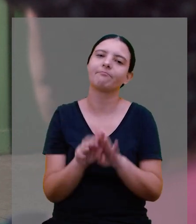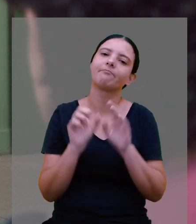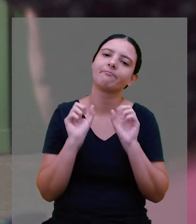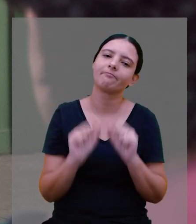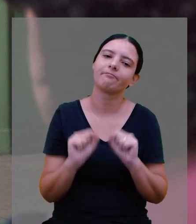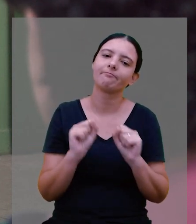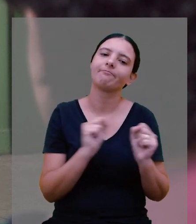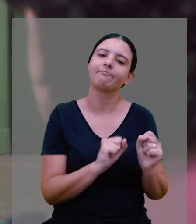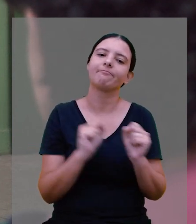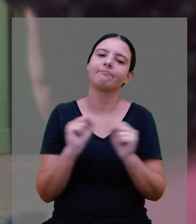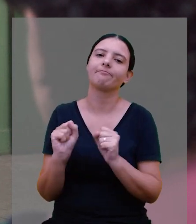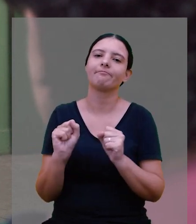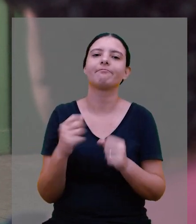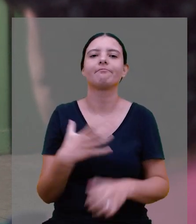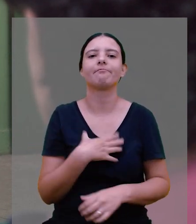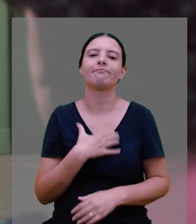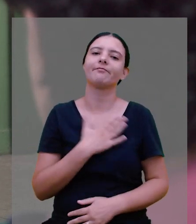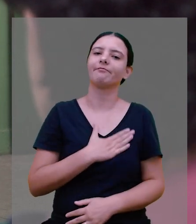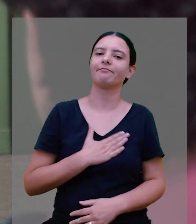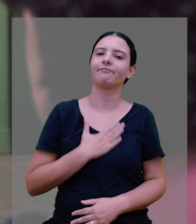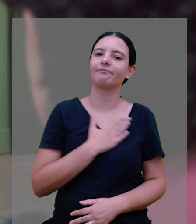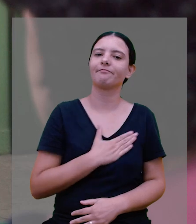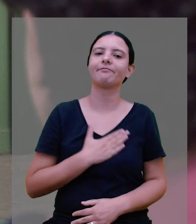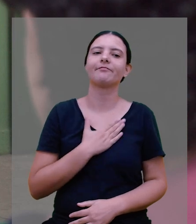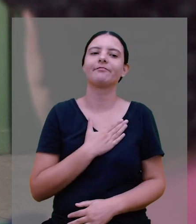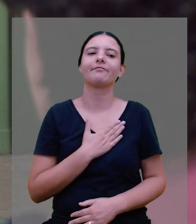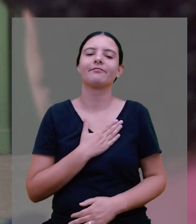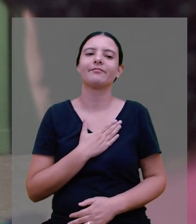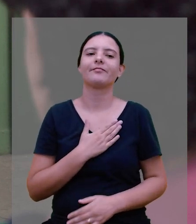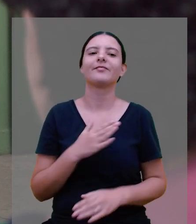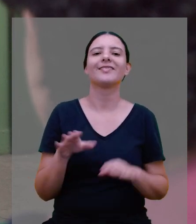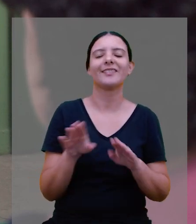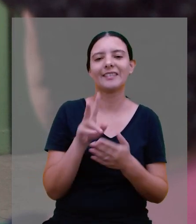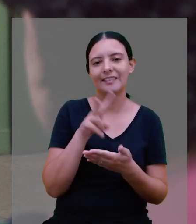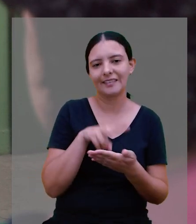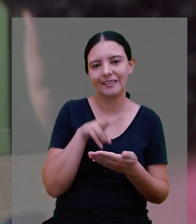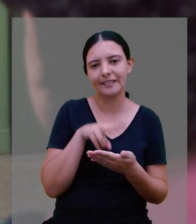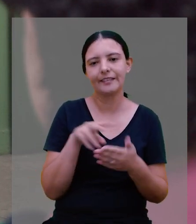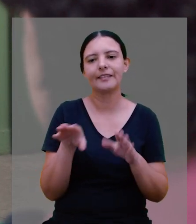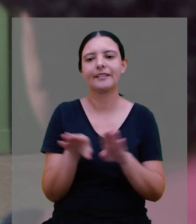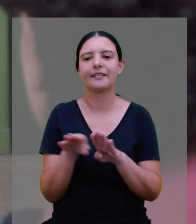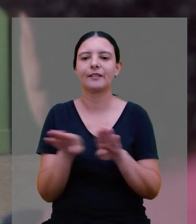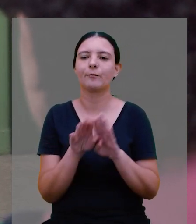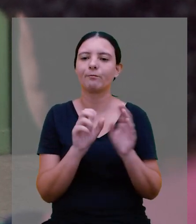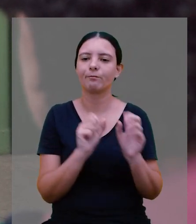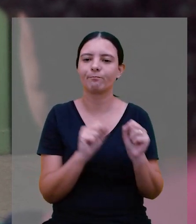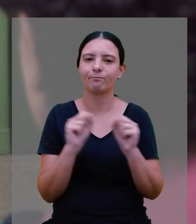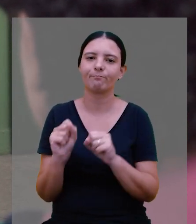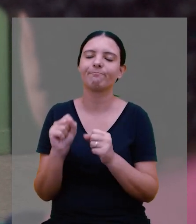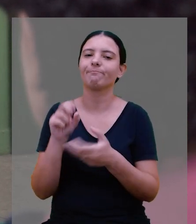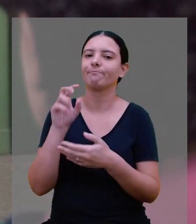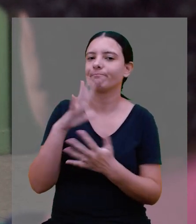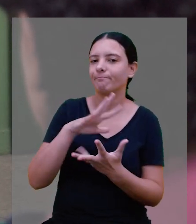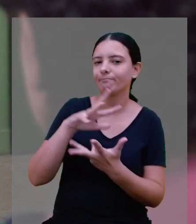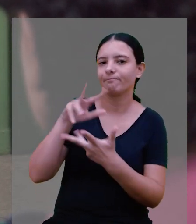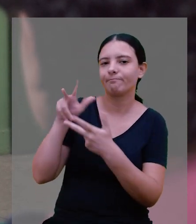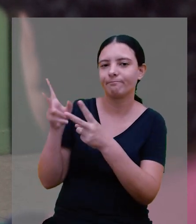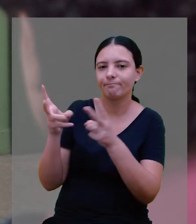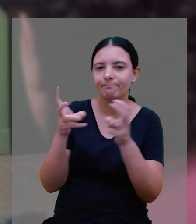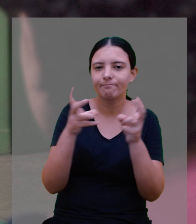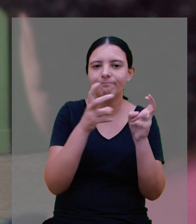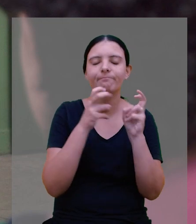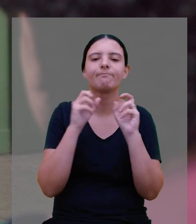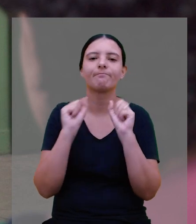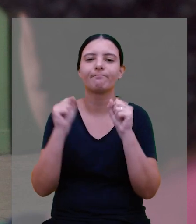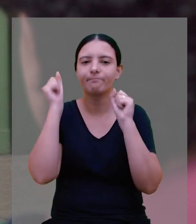de poder, de prazer, o prazer da leitura e o poder de ler o mundo para